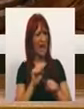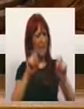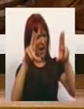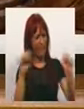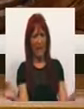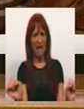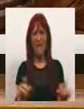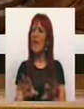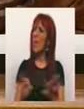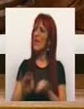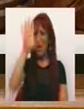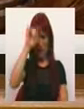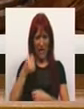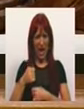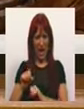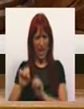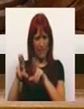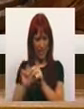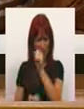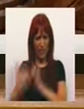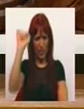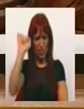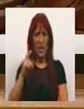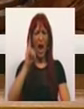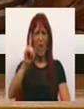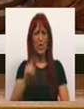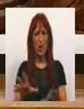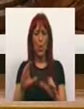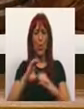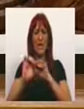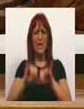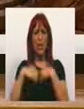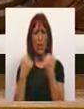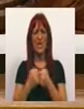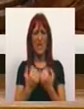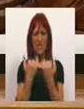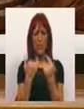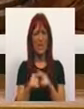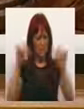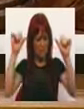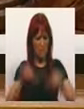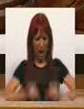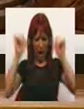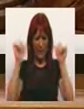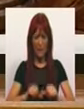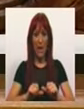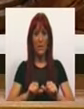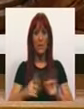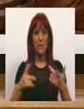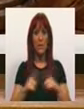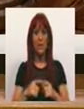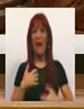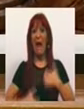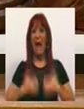seu estado limpa as suas acusou a comunicação social de informar pessimamente e já em